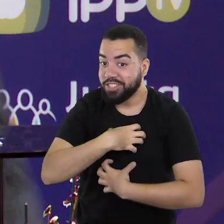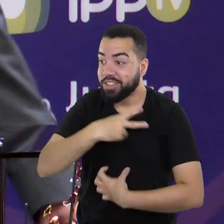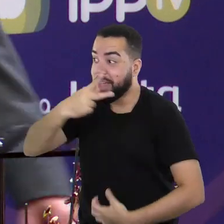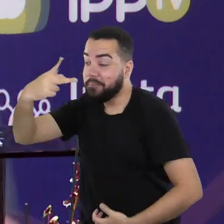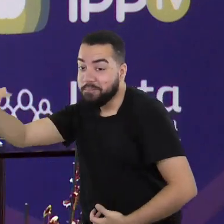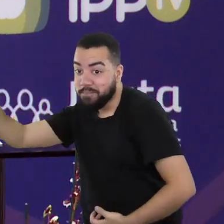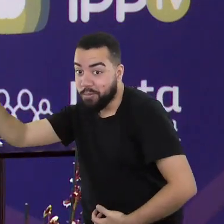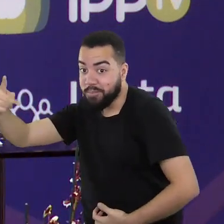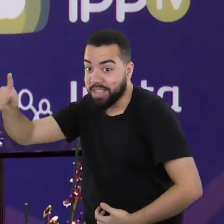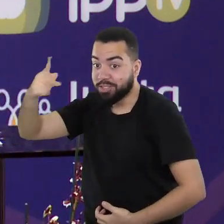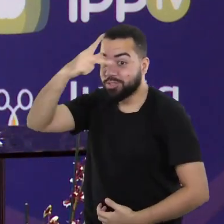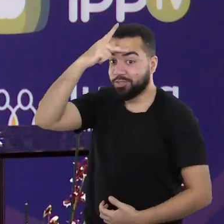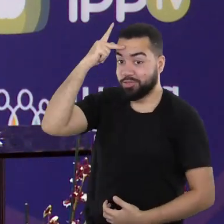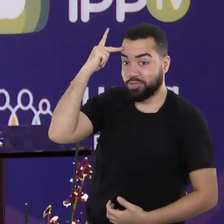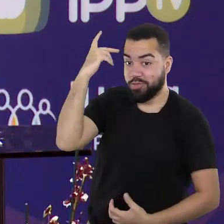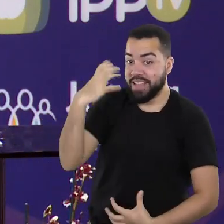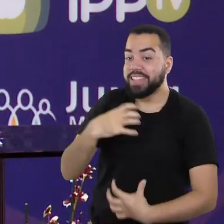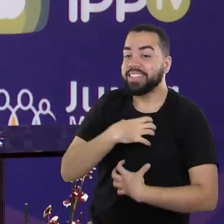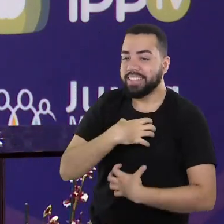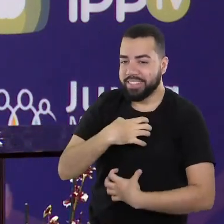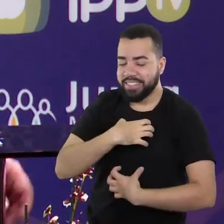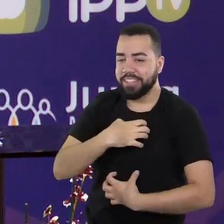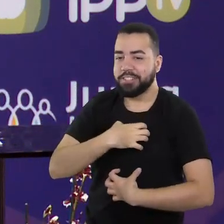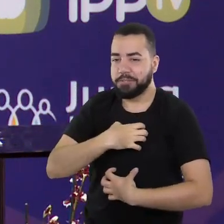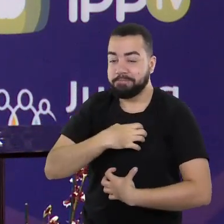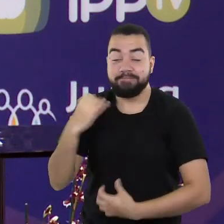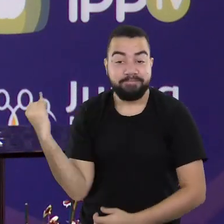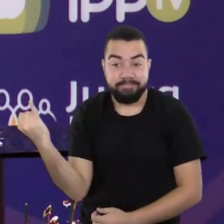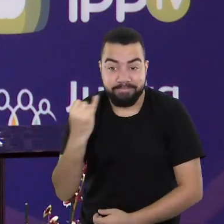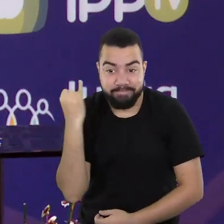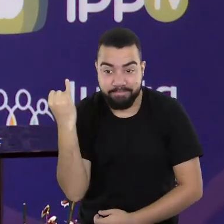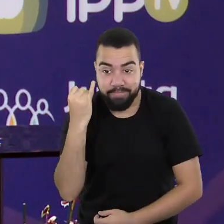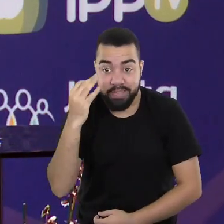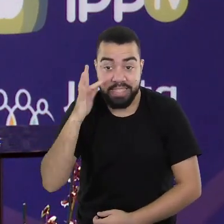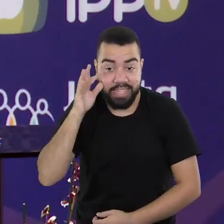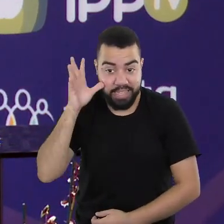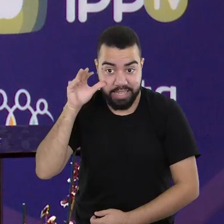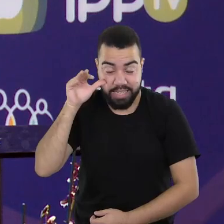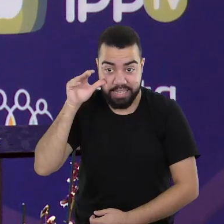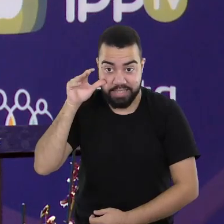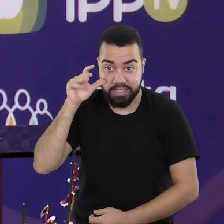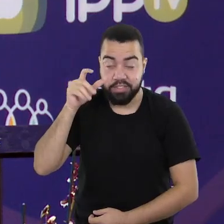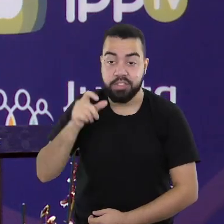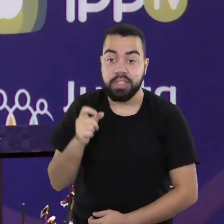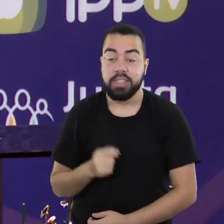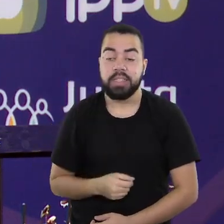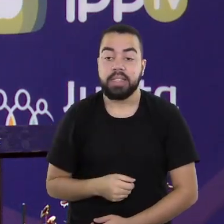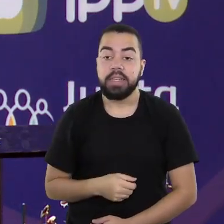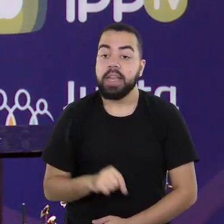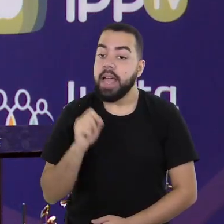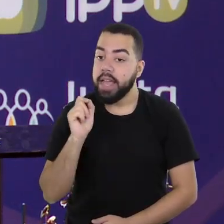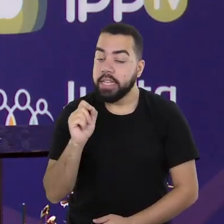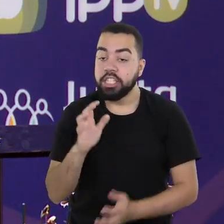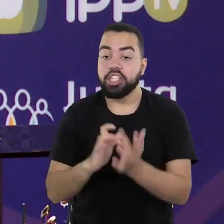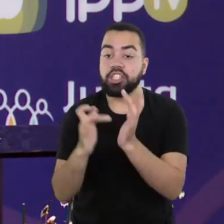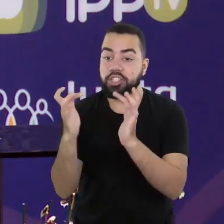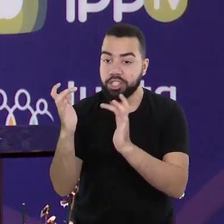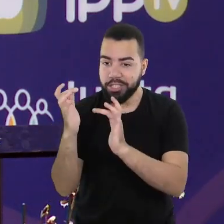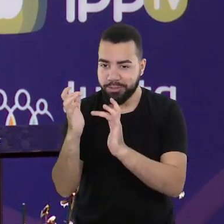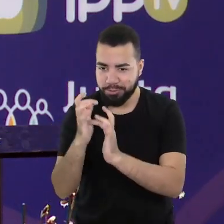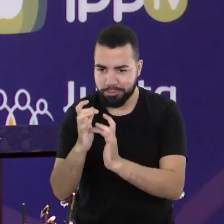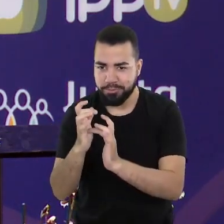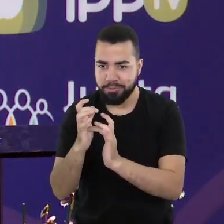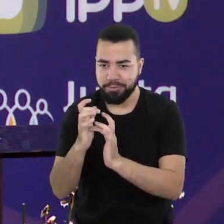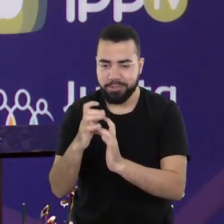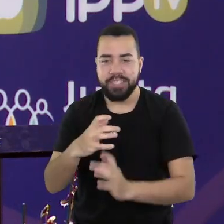E é tão interessante, porque Jesus Cristo, ele é o nosso exemplo de compaixão. Ele teve compaixão